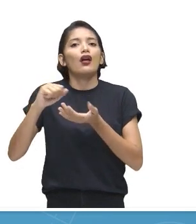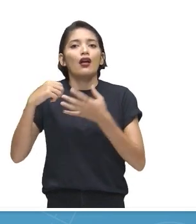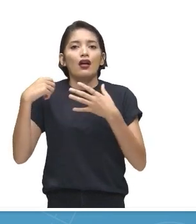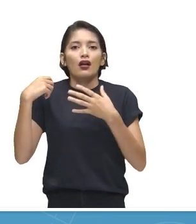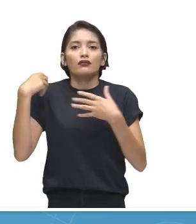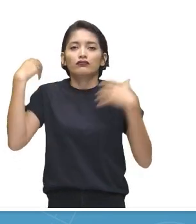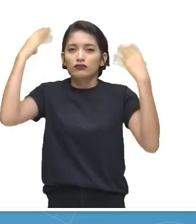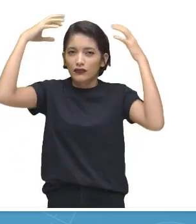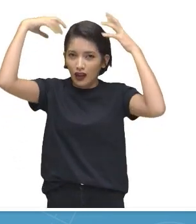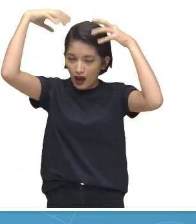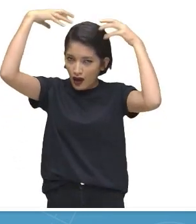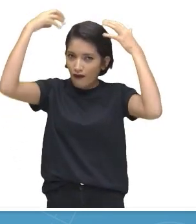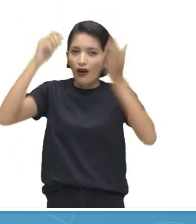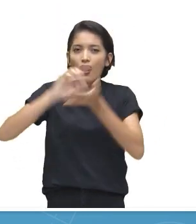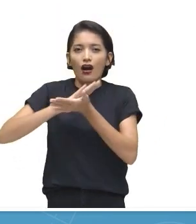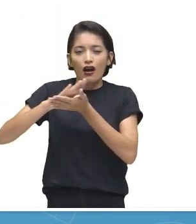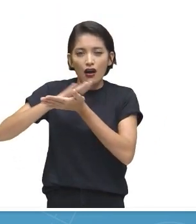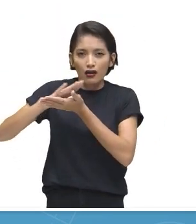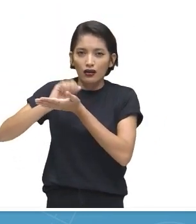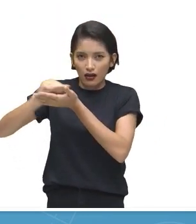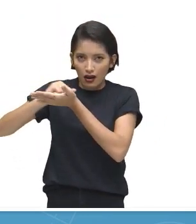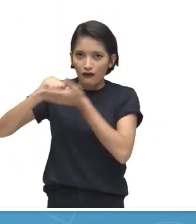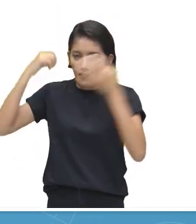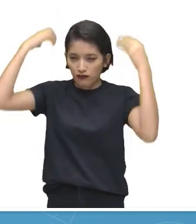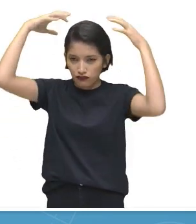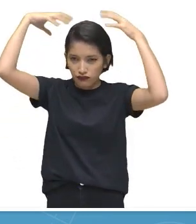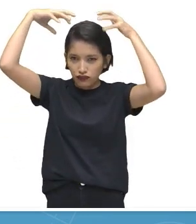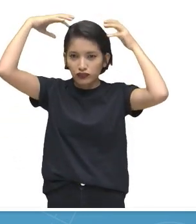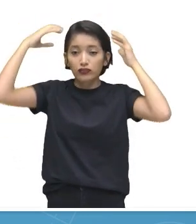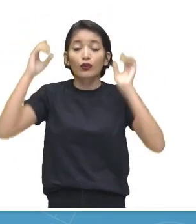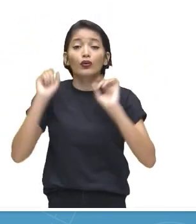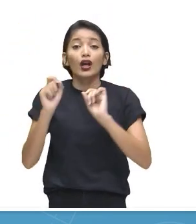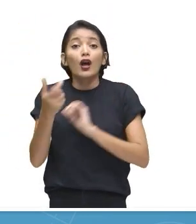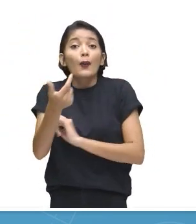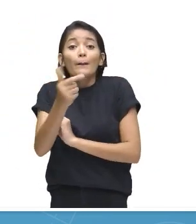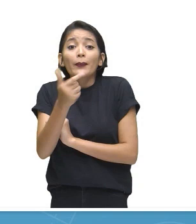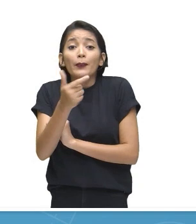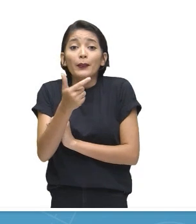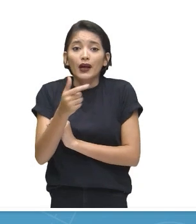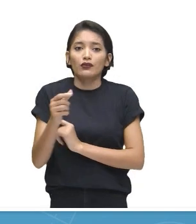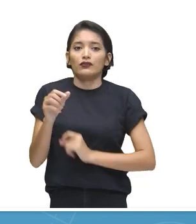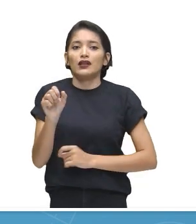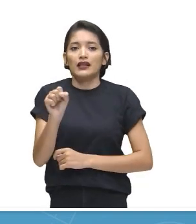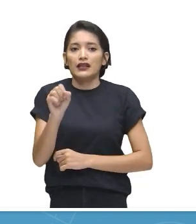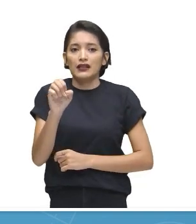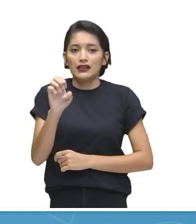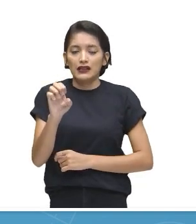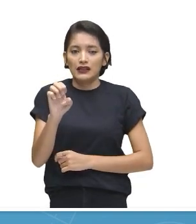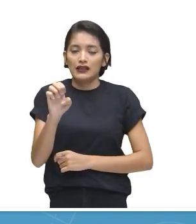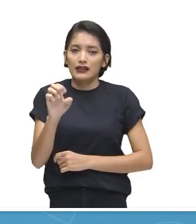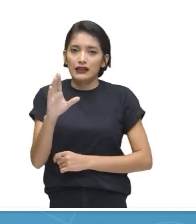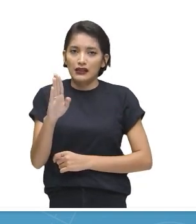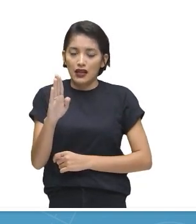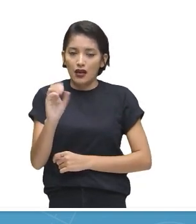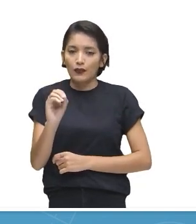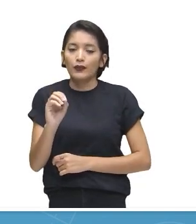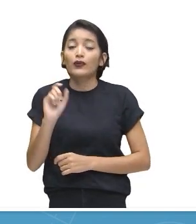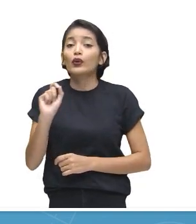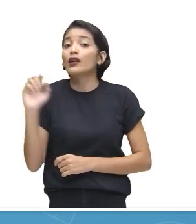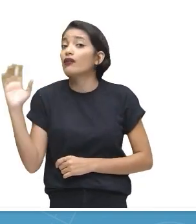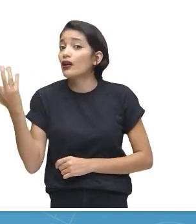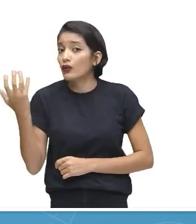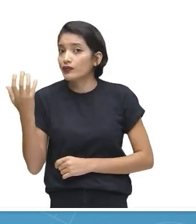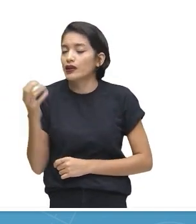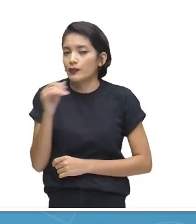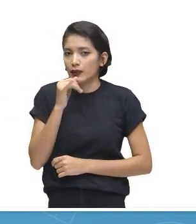do couro cabeludo, lavar bem os cabelos, né? Para você não ter esse acúmulo de sebo aí. Não, o que vai acontecer, né?